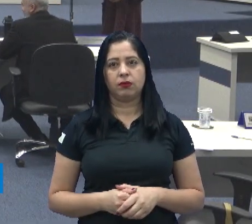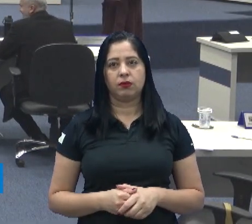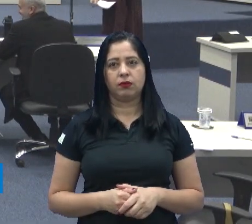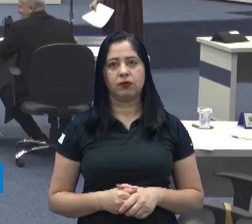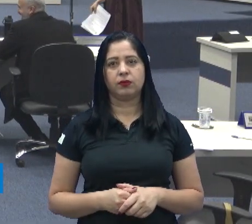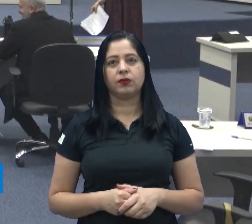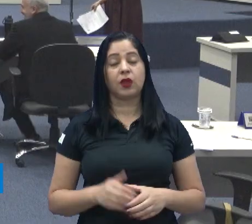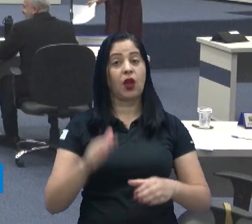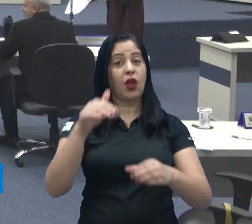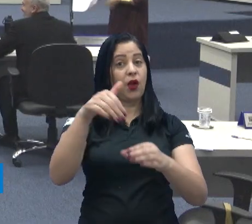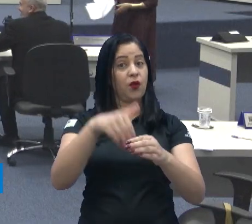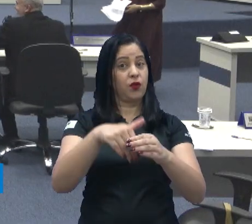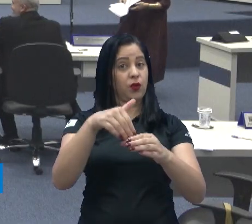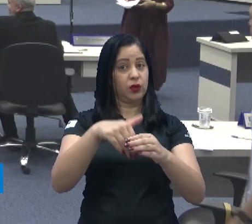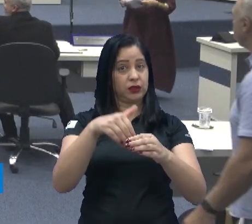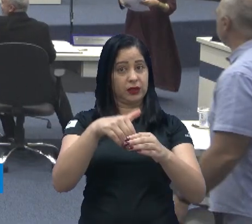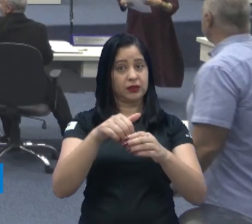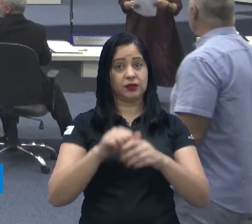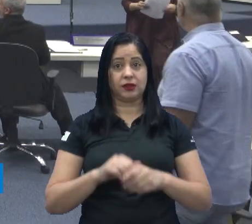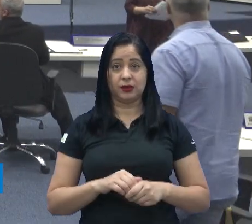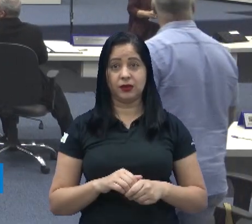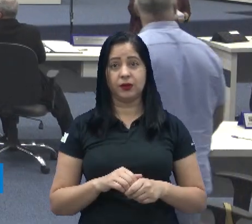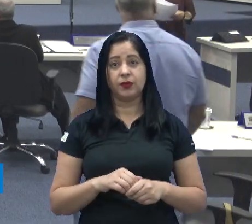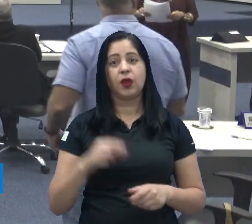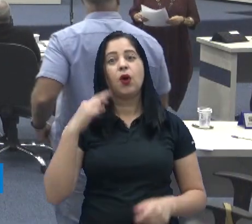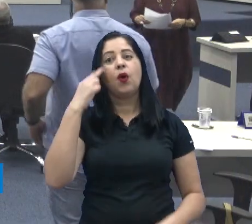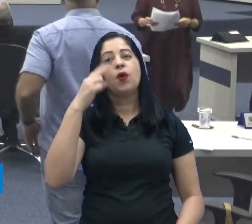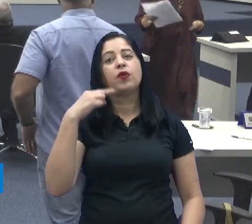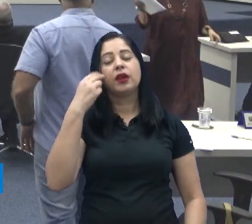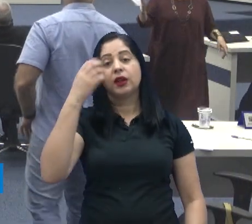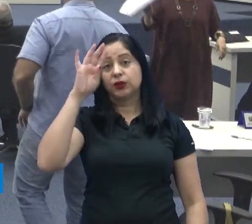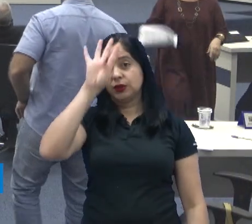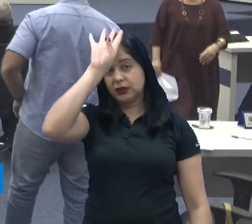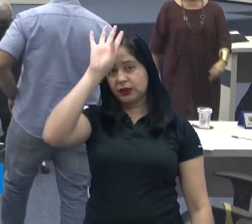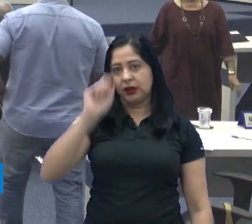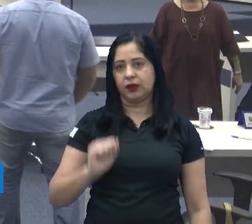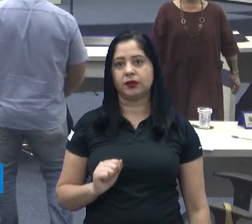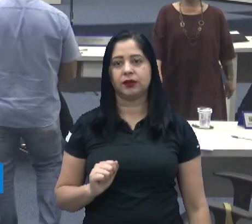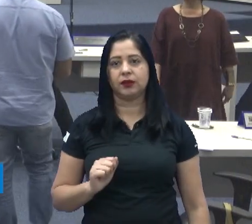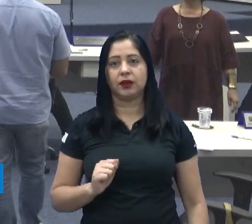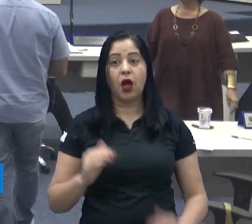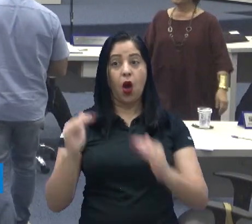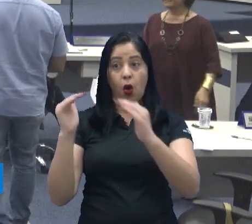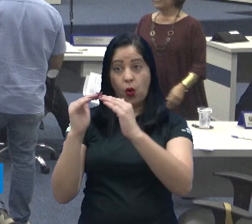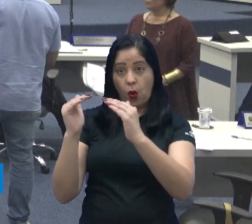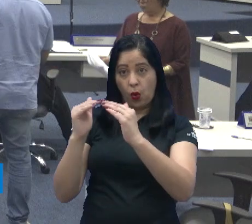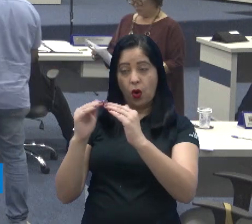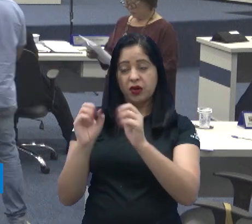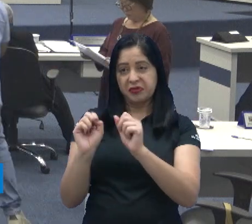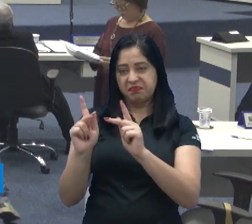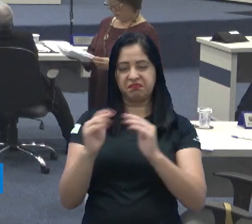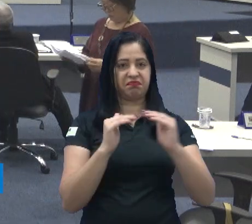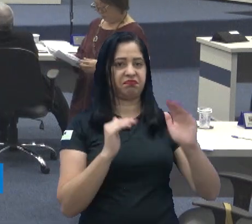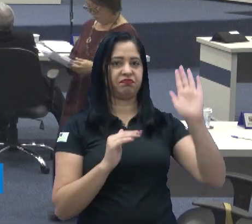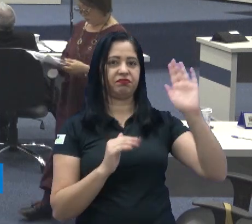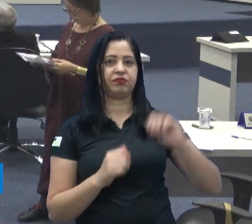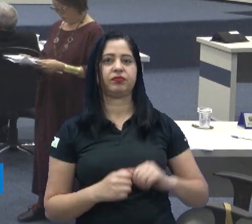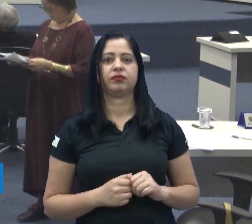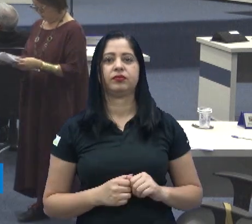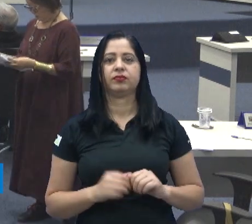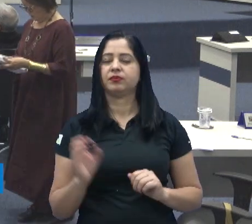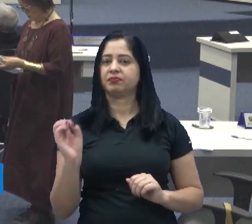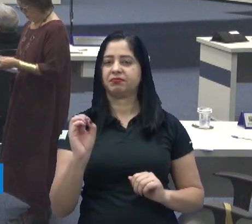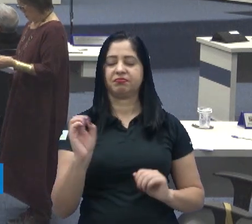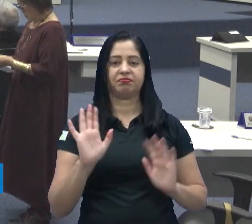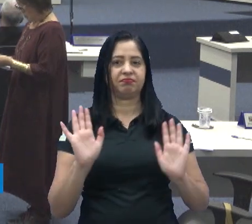Em votação, pedido verbal do vereador Sena. Vereadores favoráveis permaneçam como estão, os contrários que se manifestem. Nenhum voto